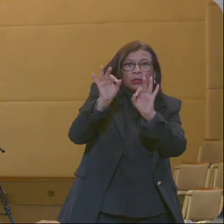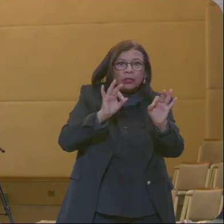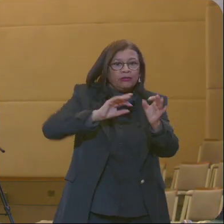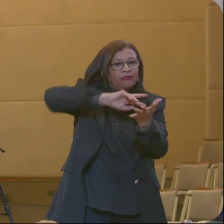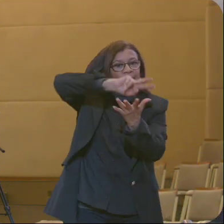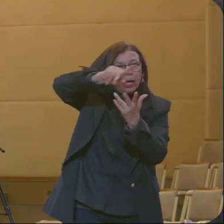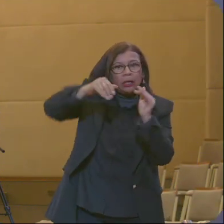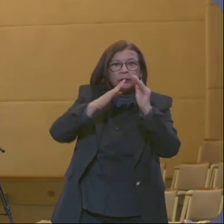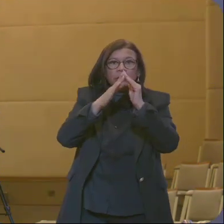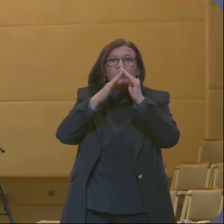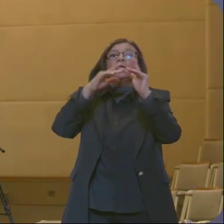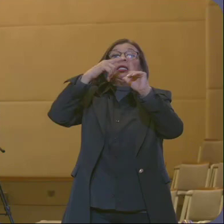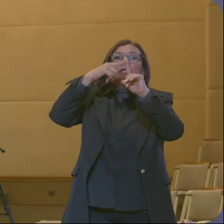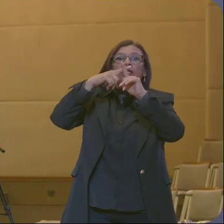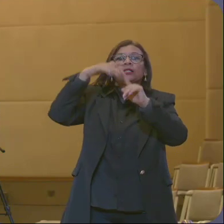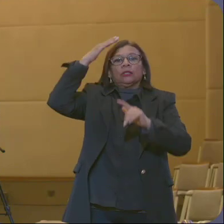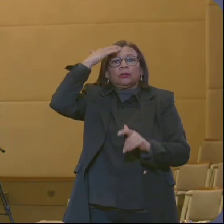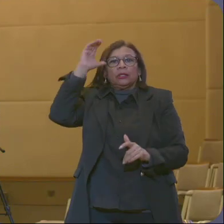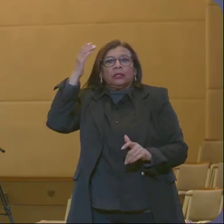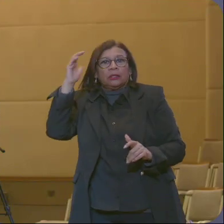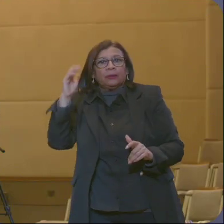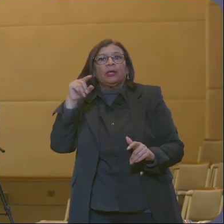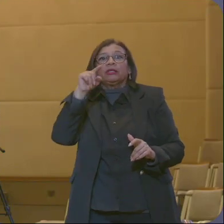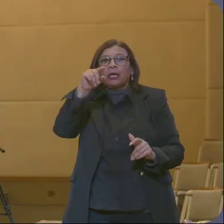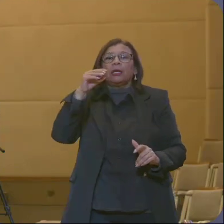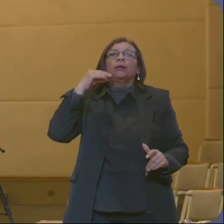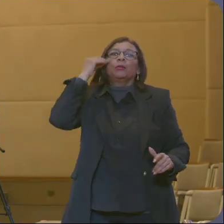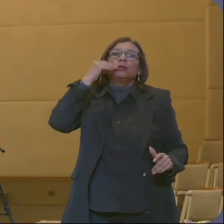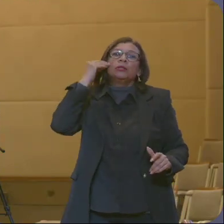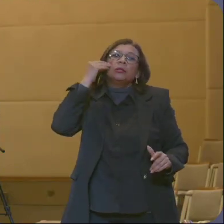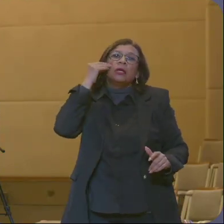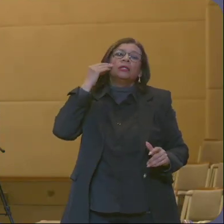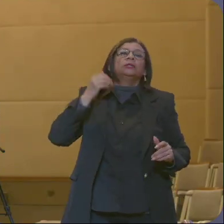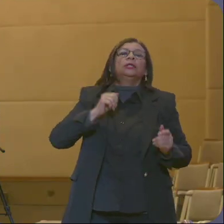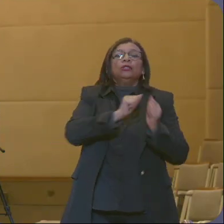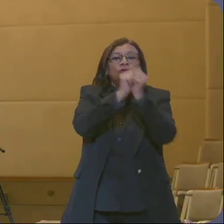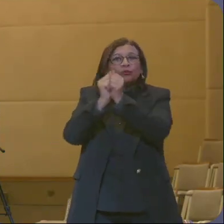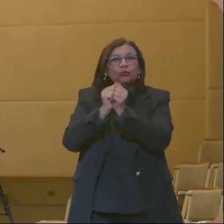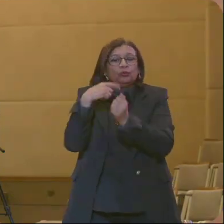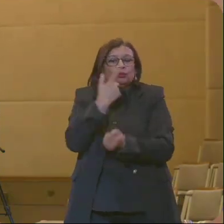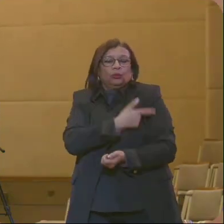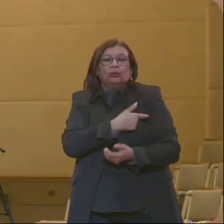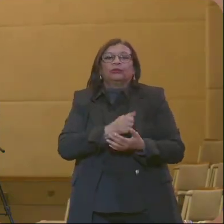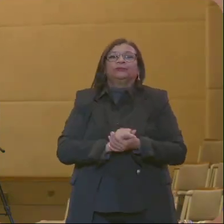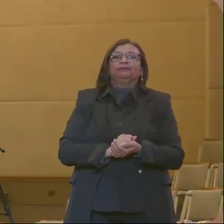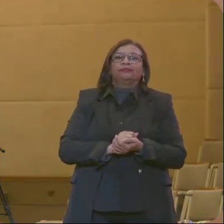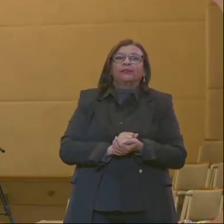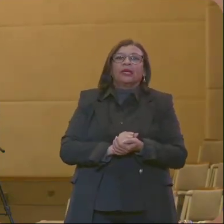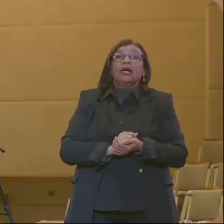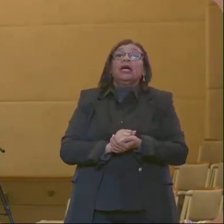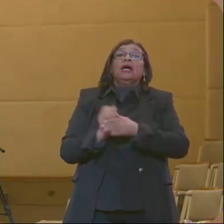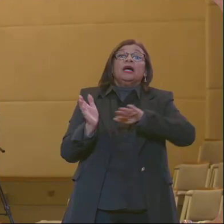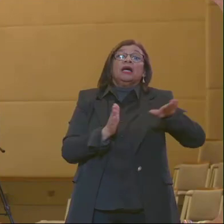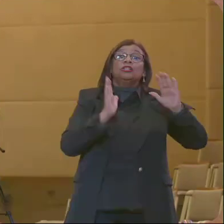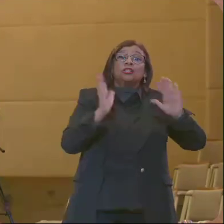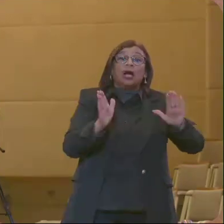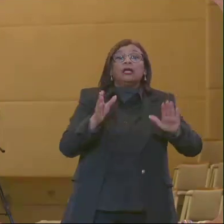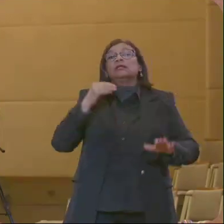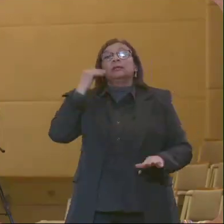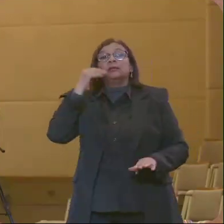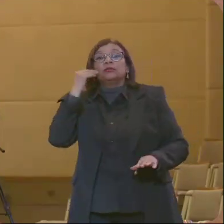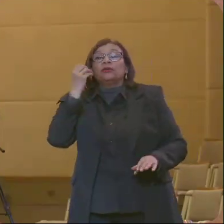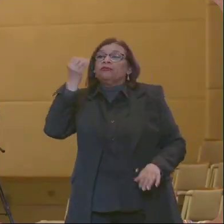várias igrejas aqui da nossa cidade, você tem agora a oportunidade de participar junto com a gente. Você já vivenciou a experiência